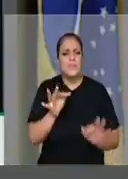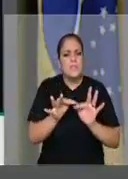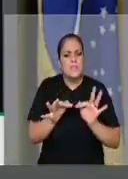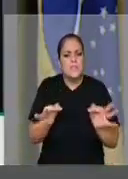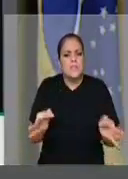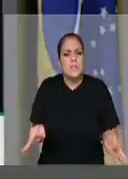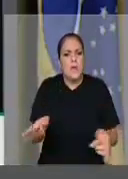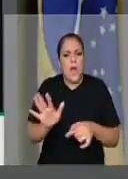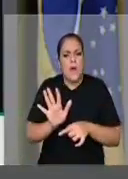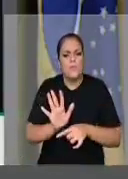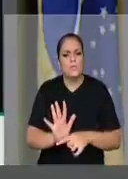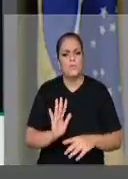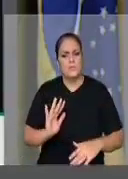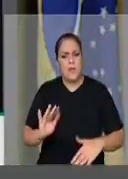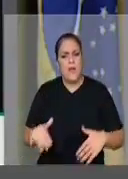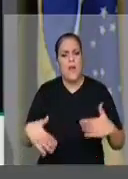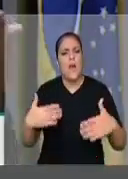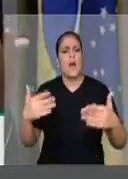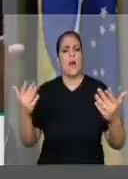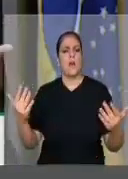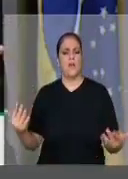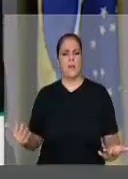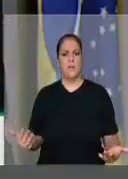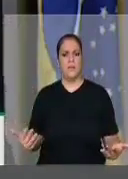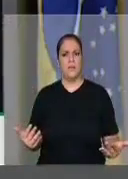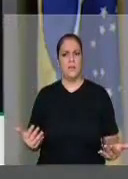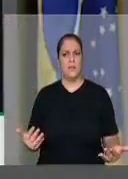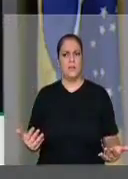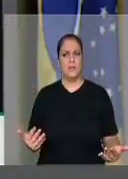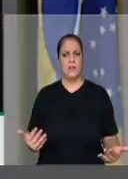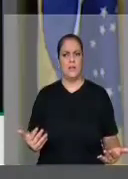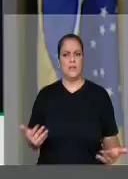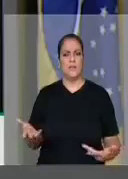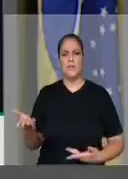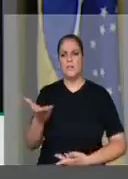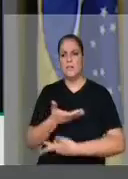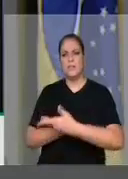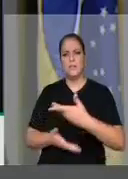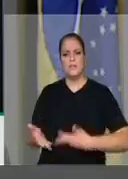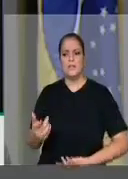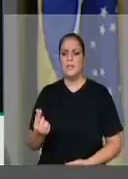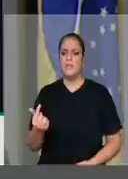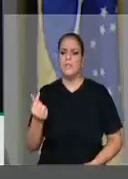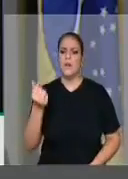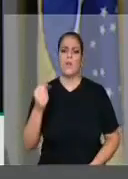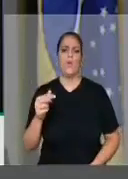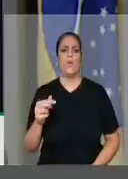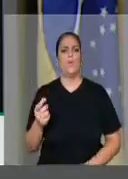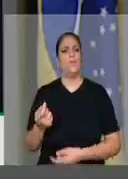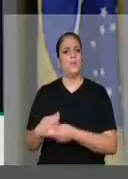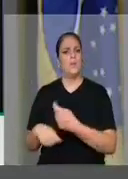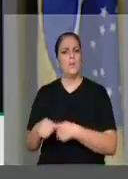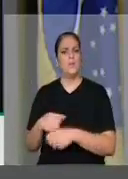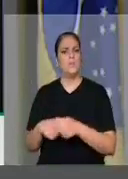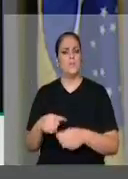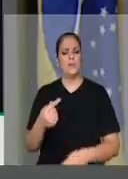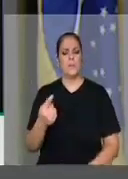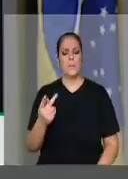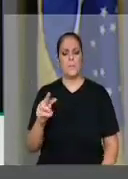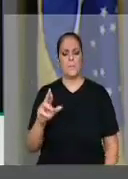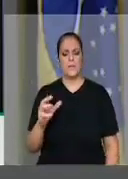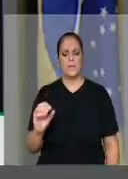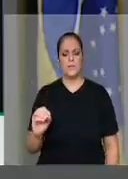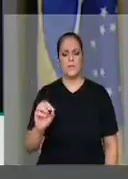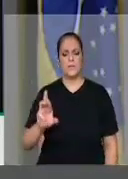favorável, a intermediação, a desintermediação, na formação de preço relativo da economia, criamos